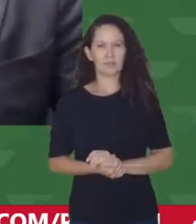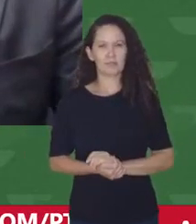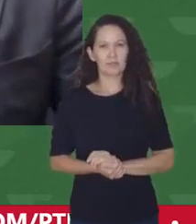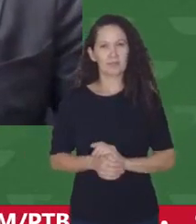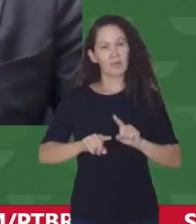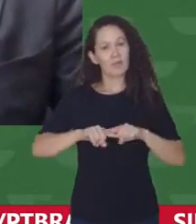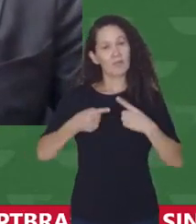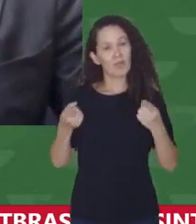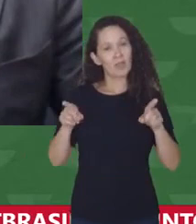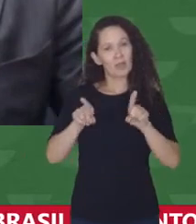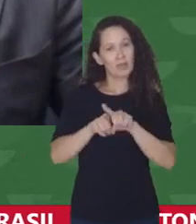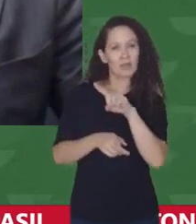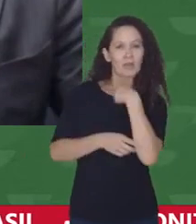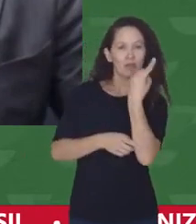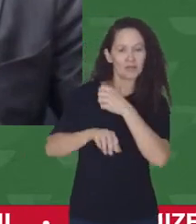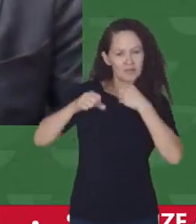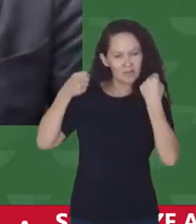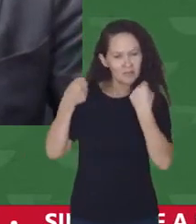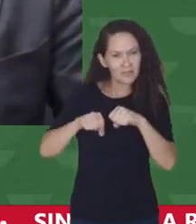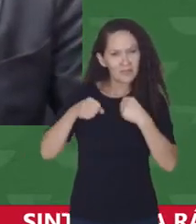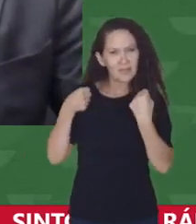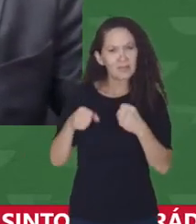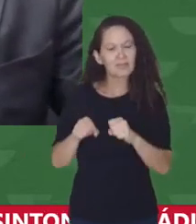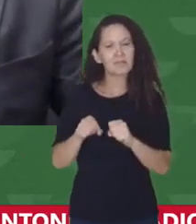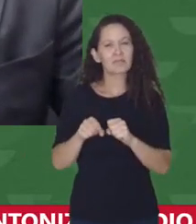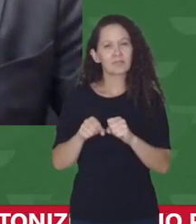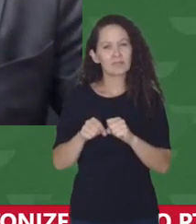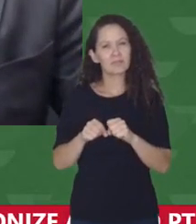Além disso, nós vamos precisar